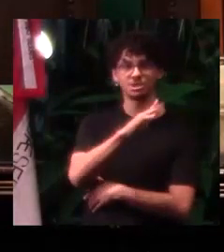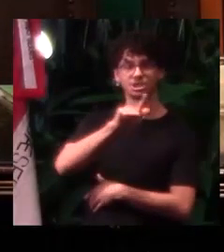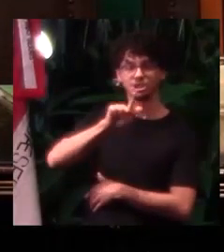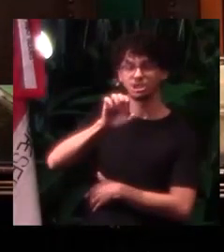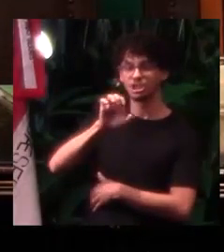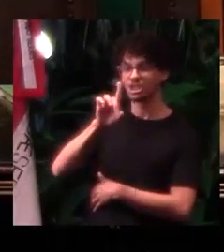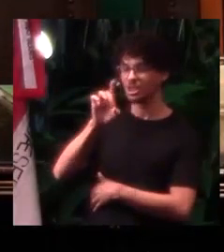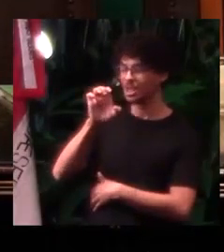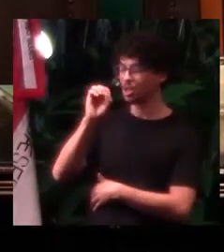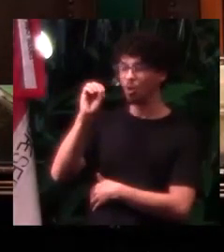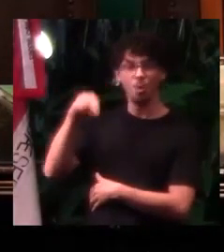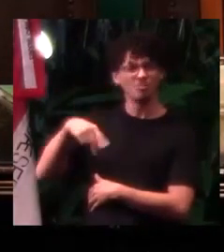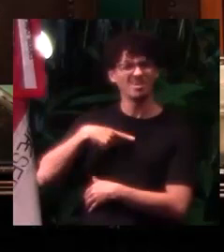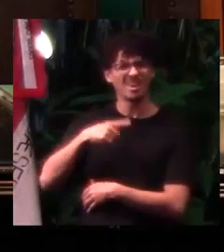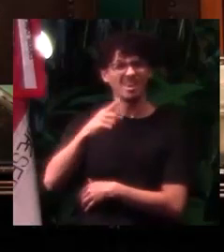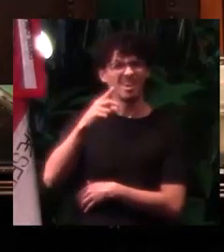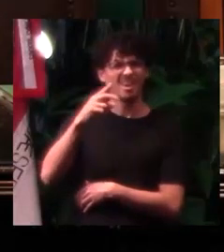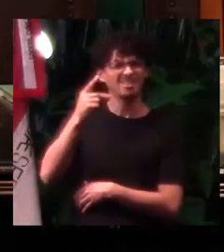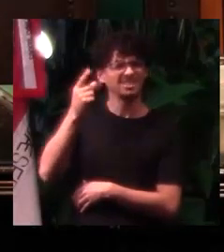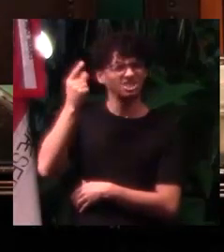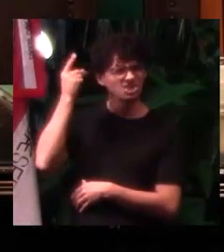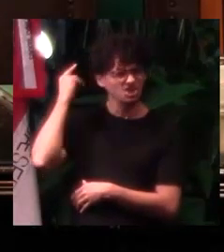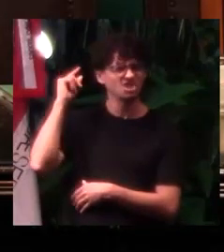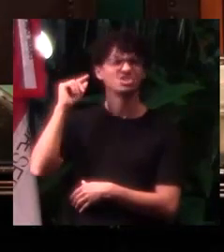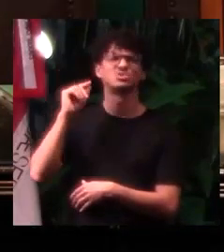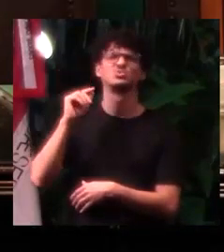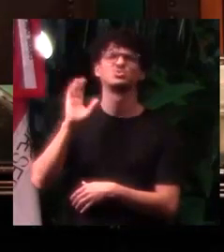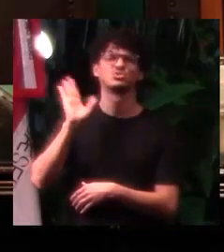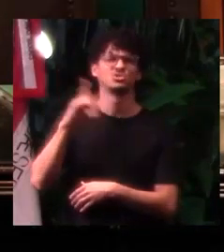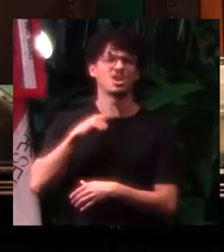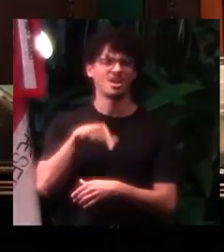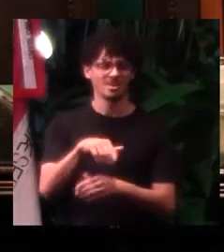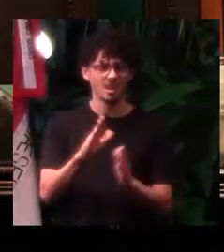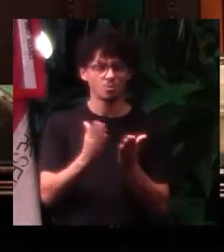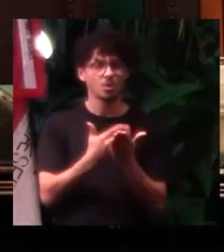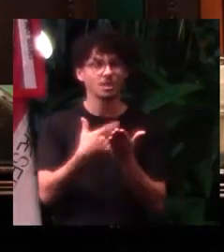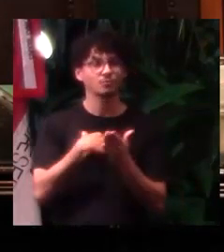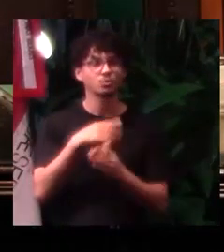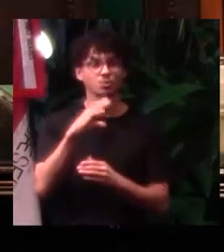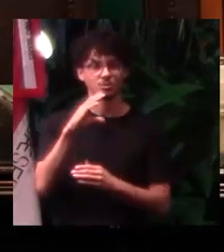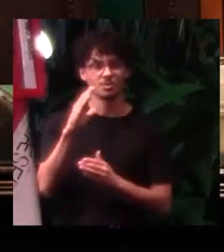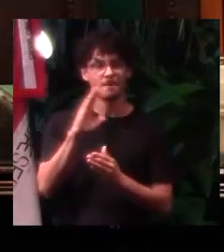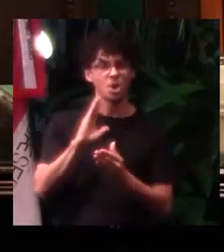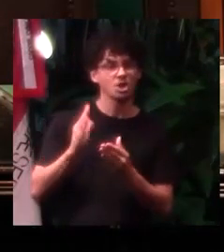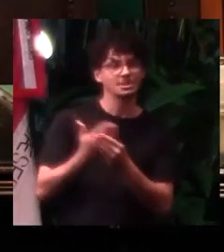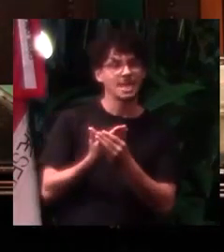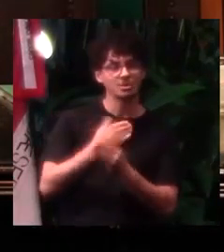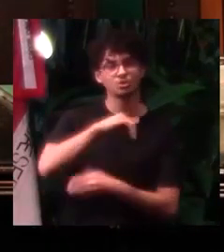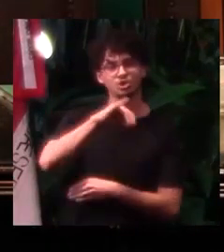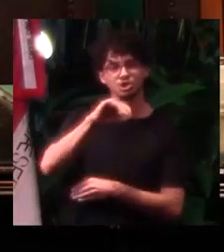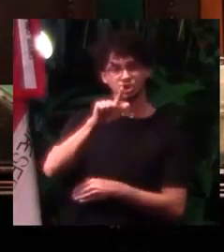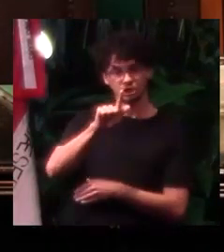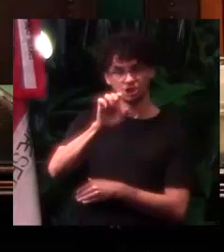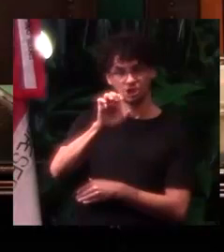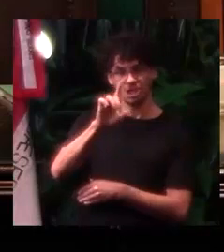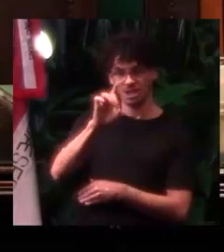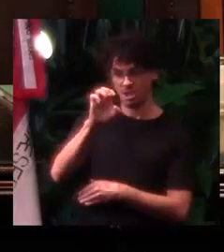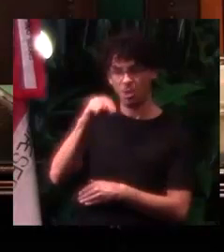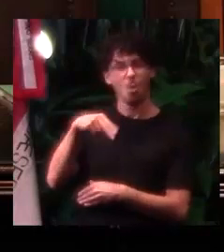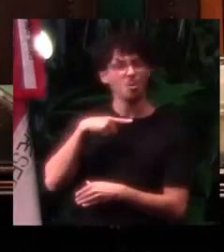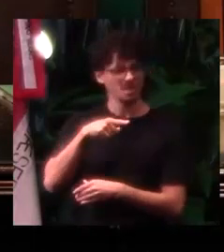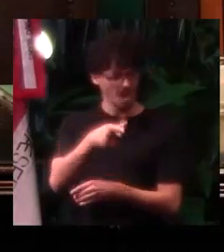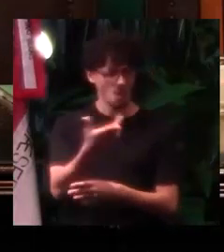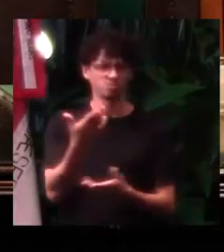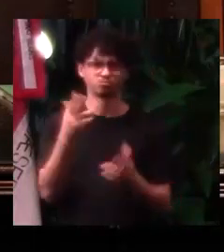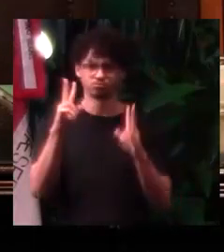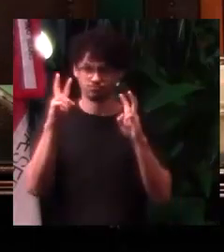norte-americano sobre o caso Gedeon e como que ele foi gestado, não é? Nos Estados Unidos da América, que é um caso